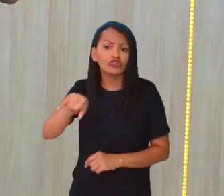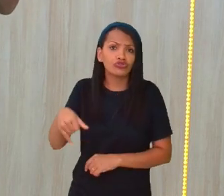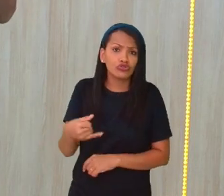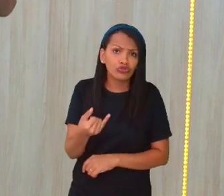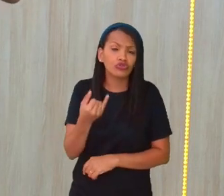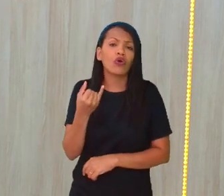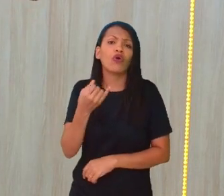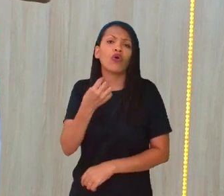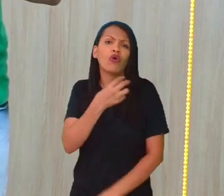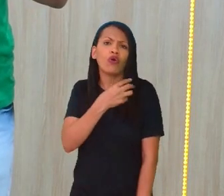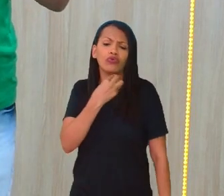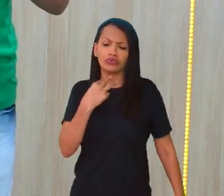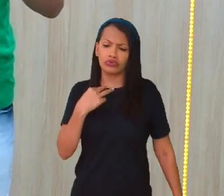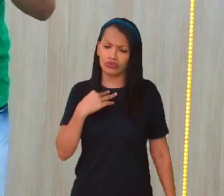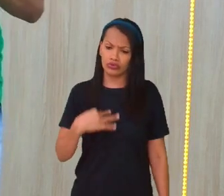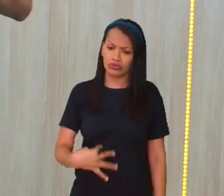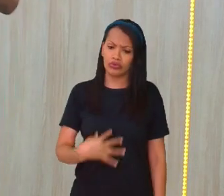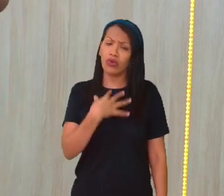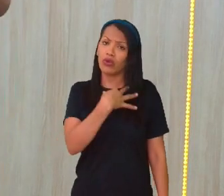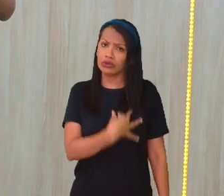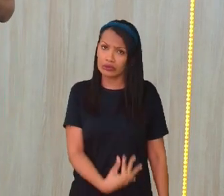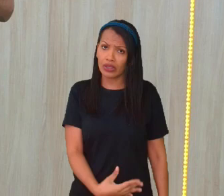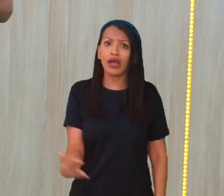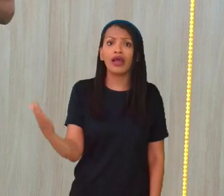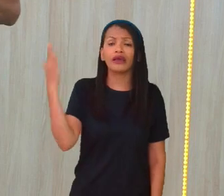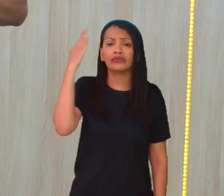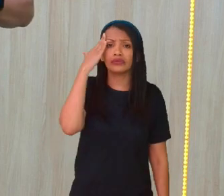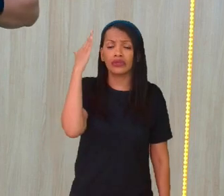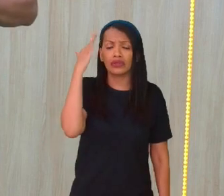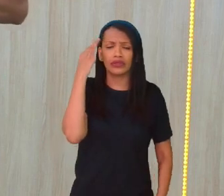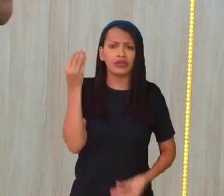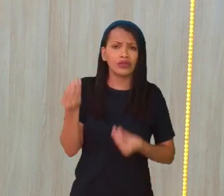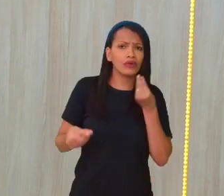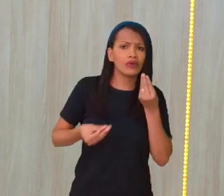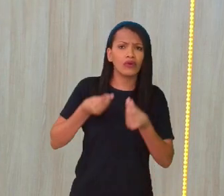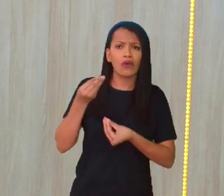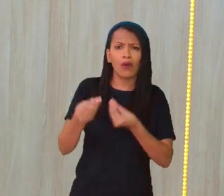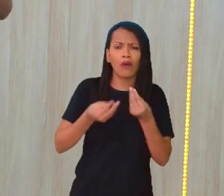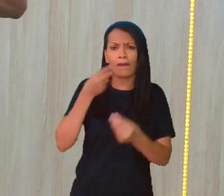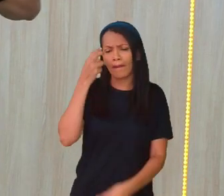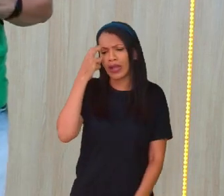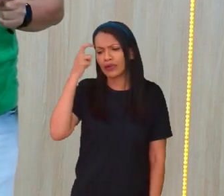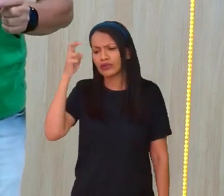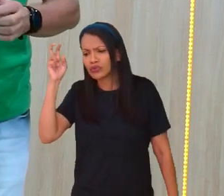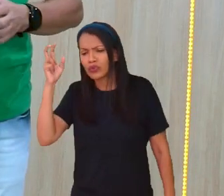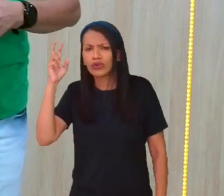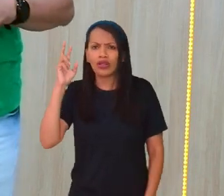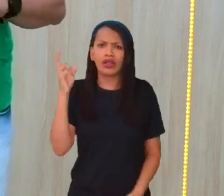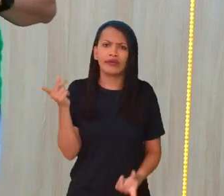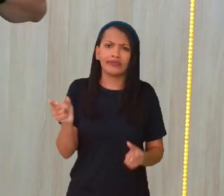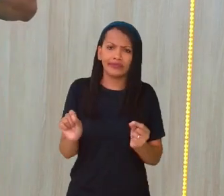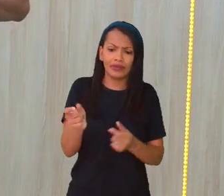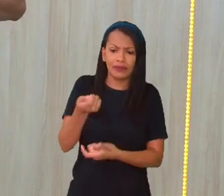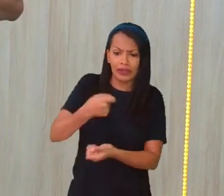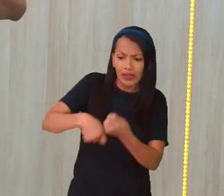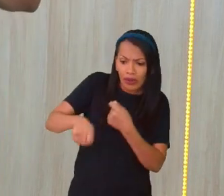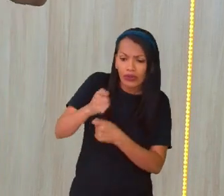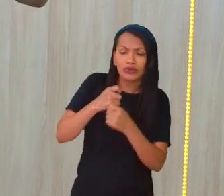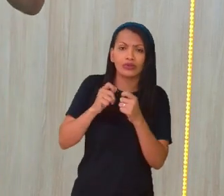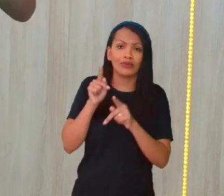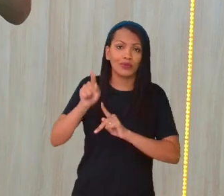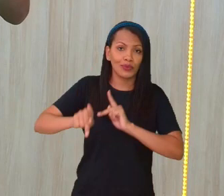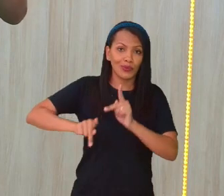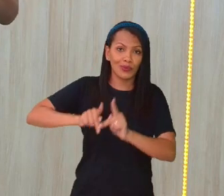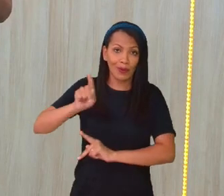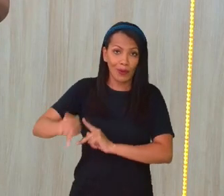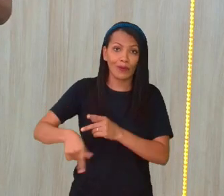A gente vai buscar um pouquinho da história para a gente entender um pouco da formação da cultura, da economia, né, desses povos. Então o